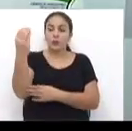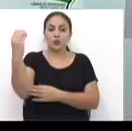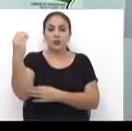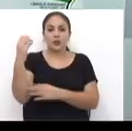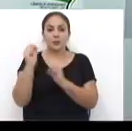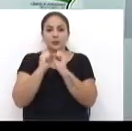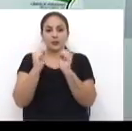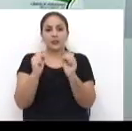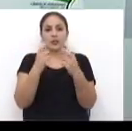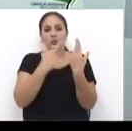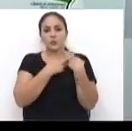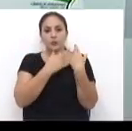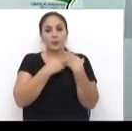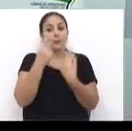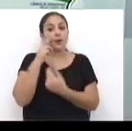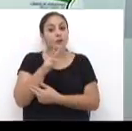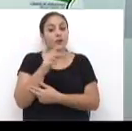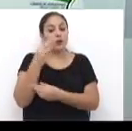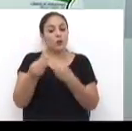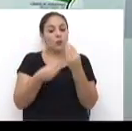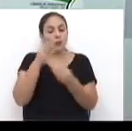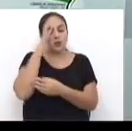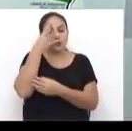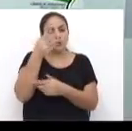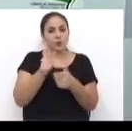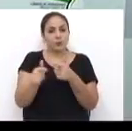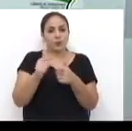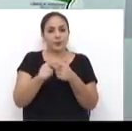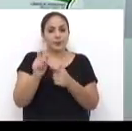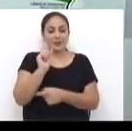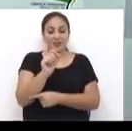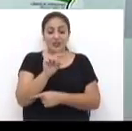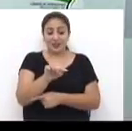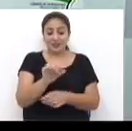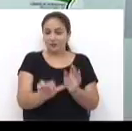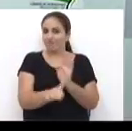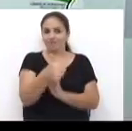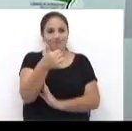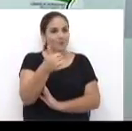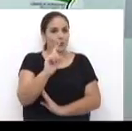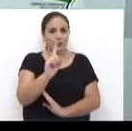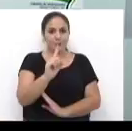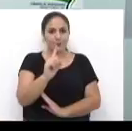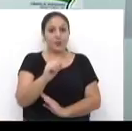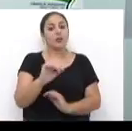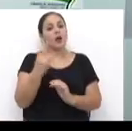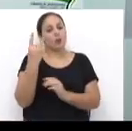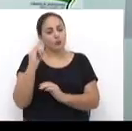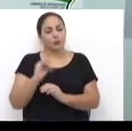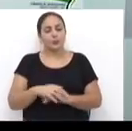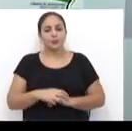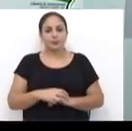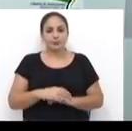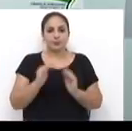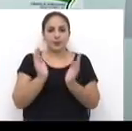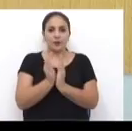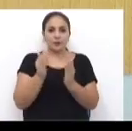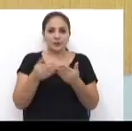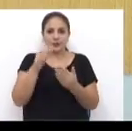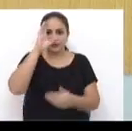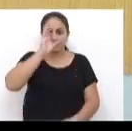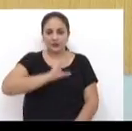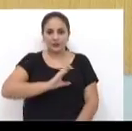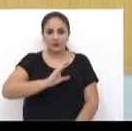Alegre, na secretaria responsável, para que as providências sejam tomadas e que esta, que não foi a primeira vez, que seja a